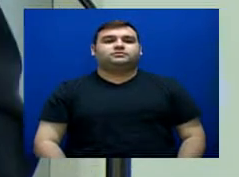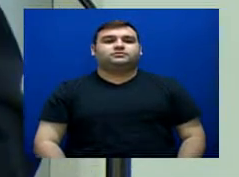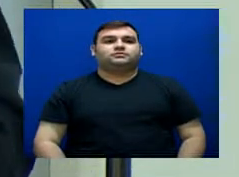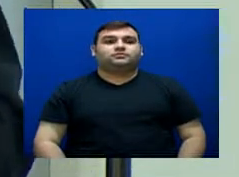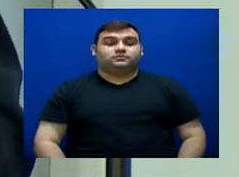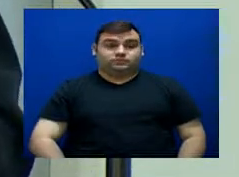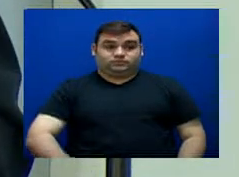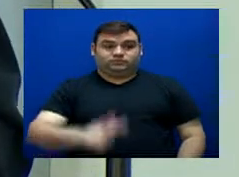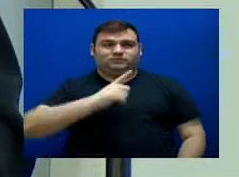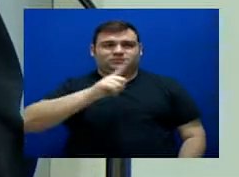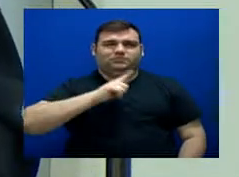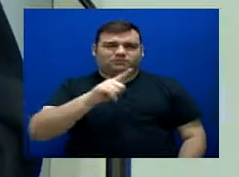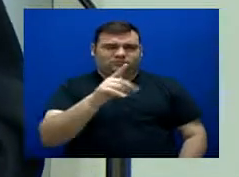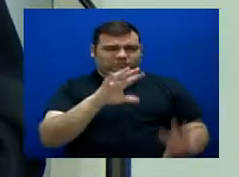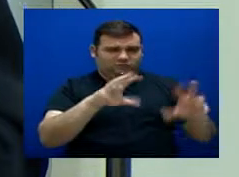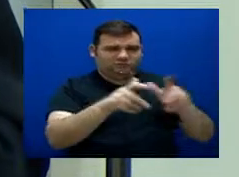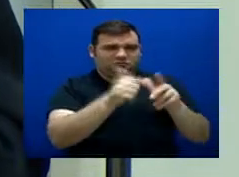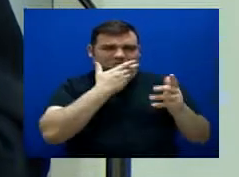Os grandes estudiosos,